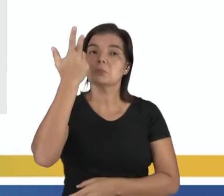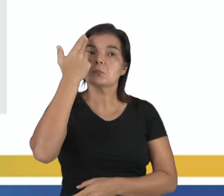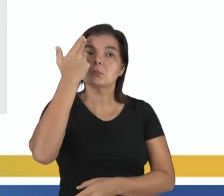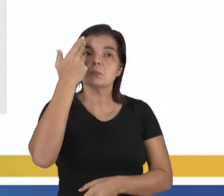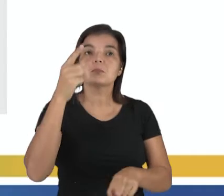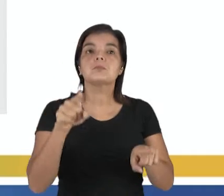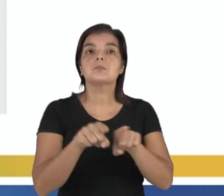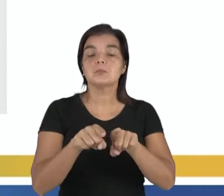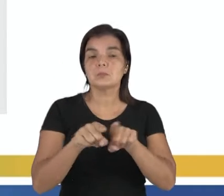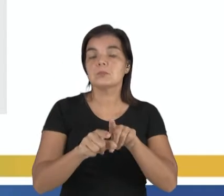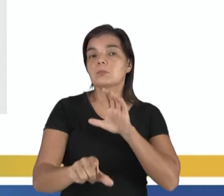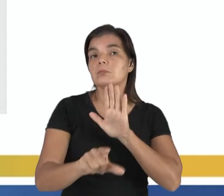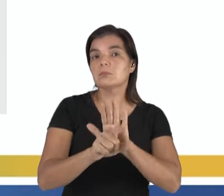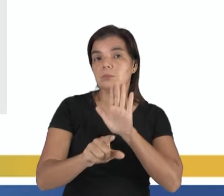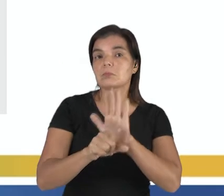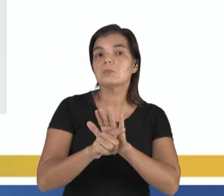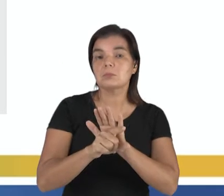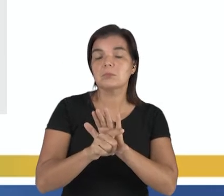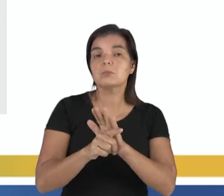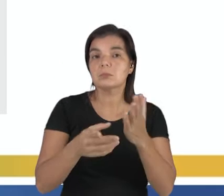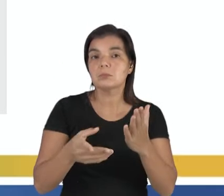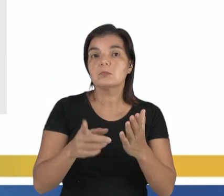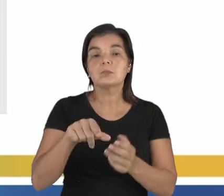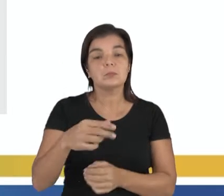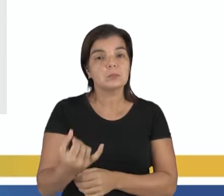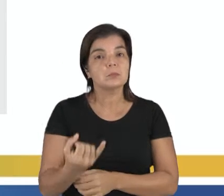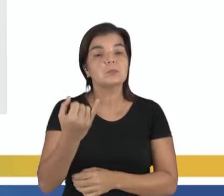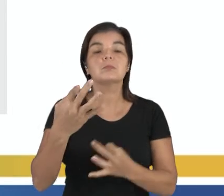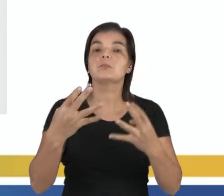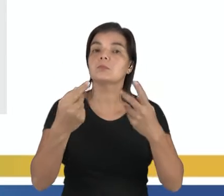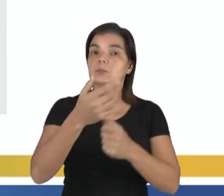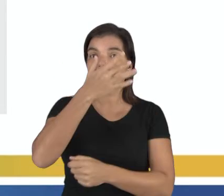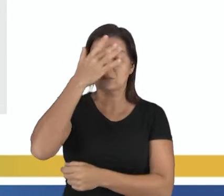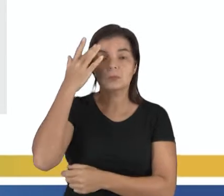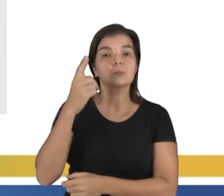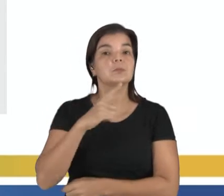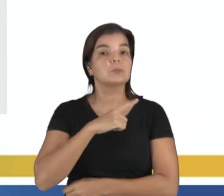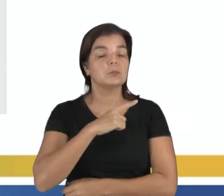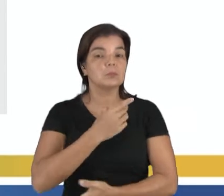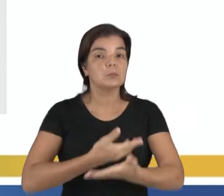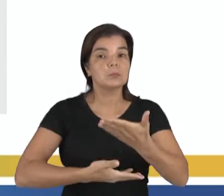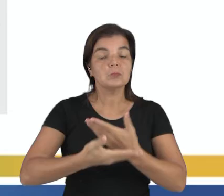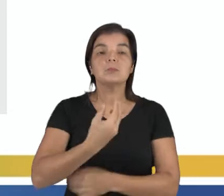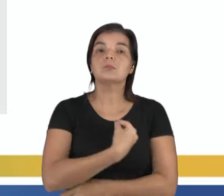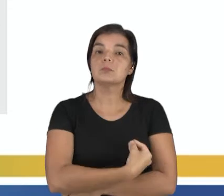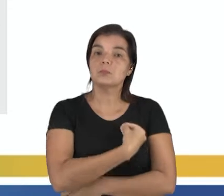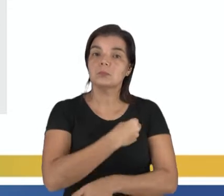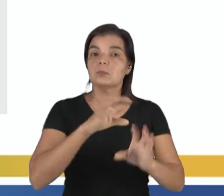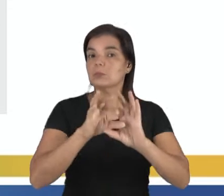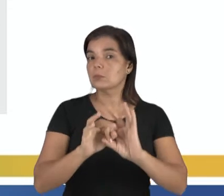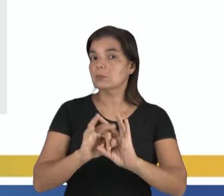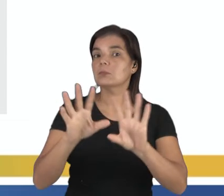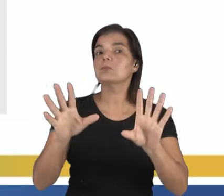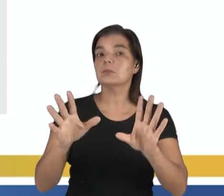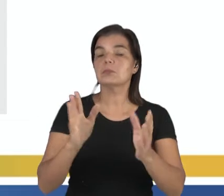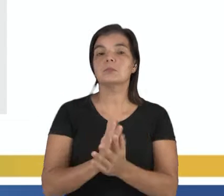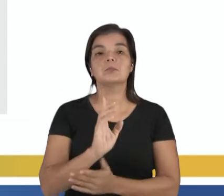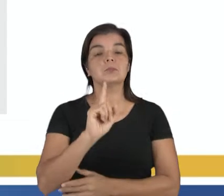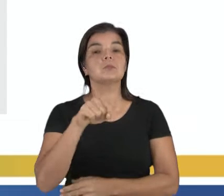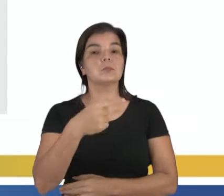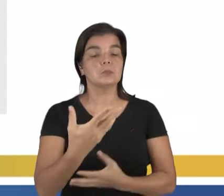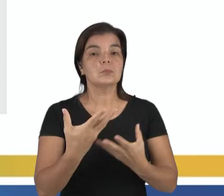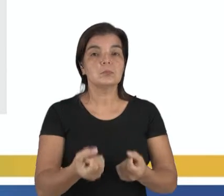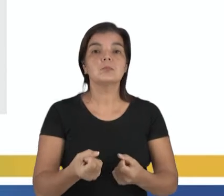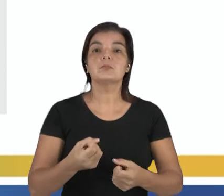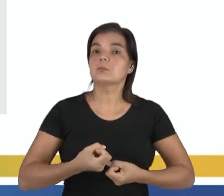né, nessas leis de direitos naturais, que é muito importante que todos os indivíduos possuem em relação à vida, à liberdade, à posse, à liberdade